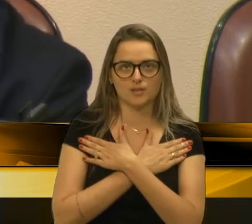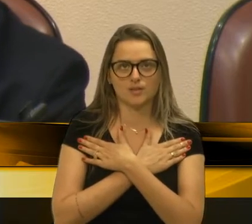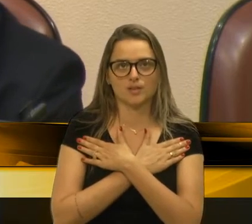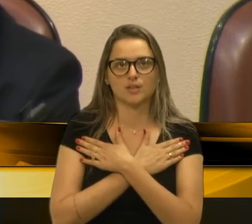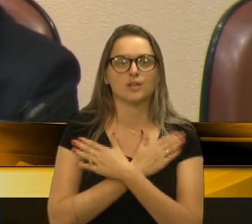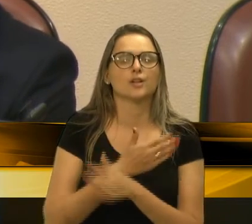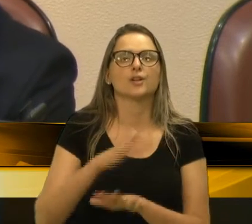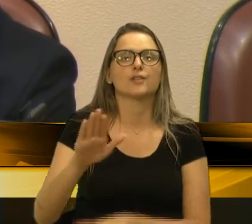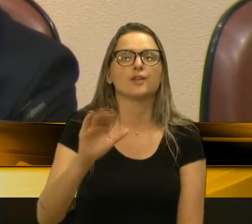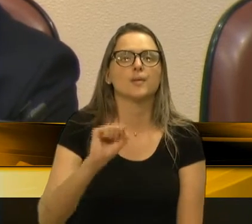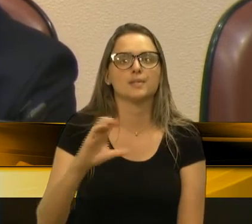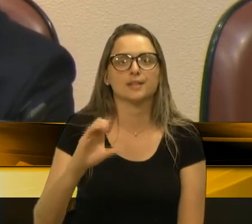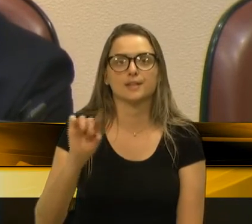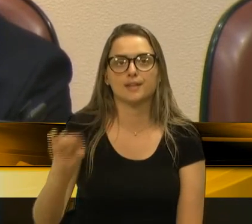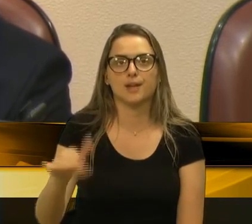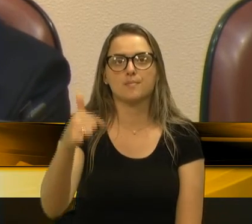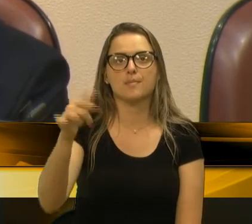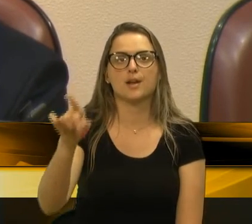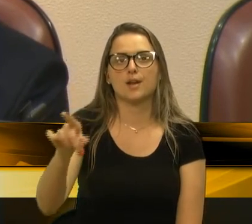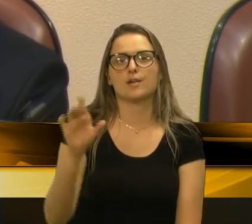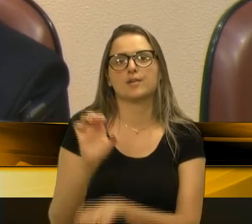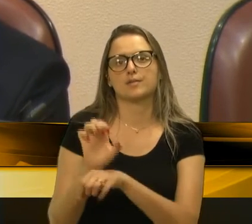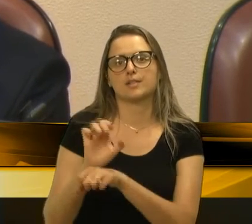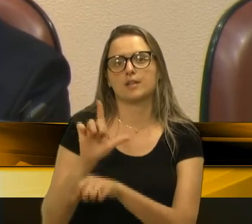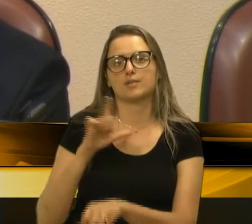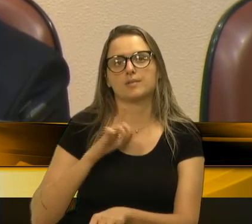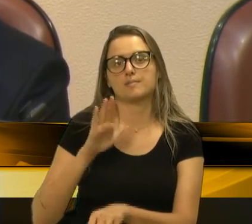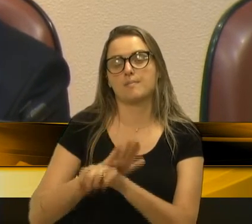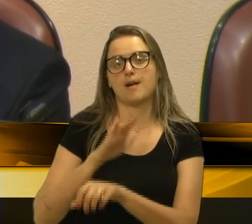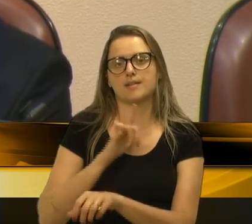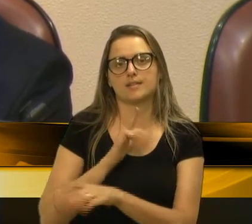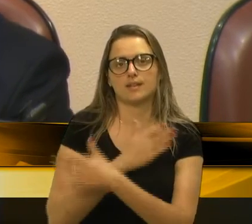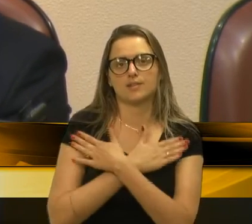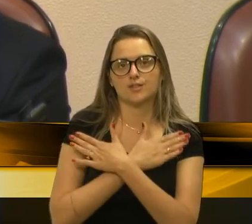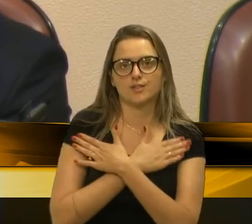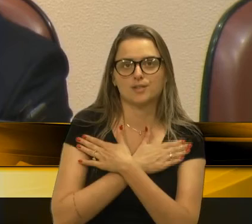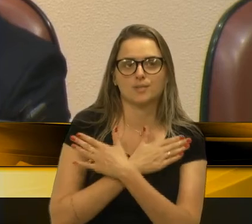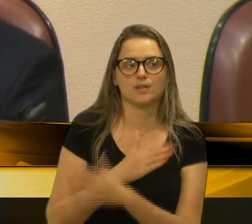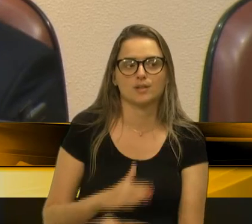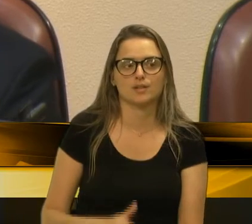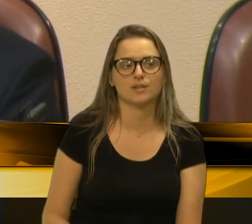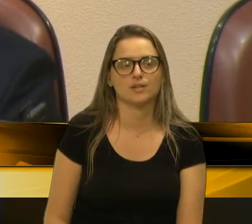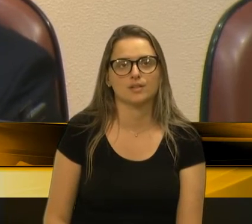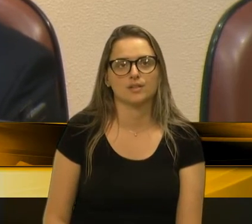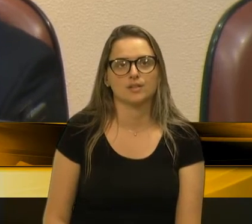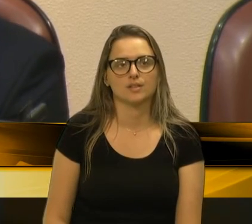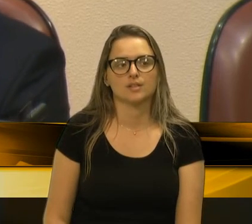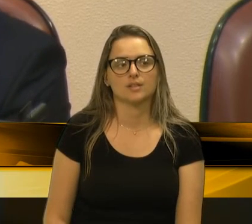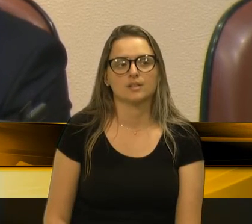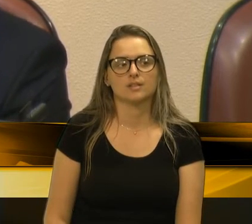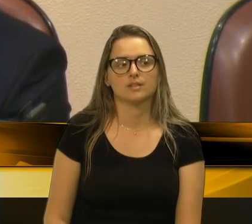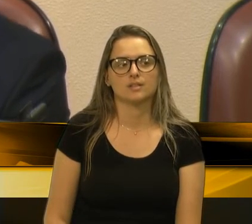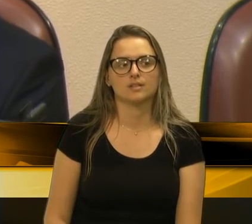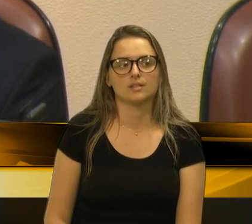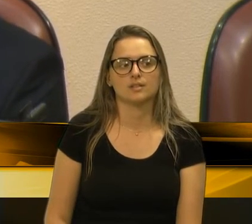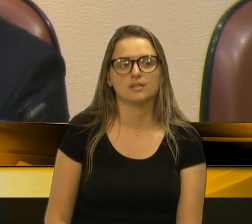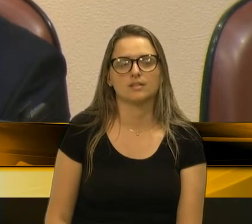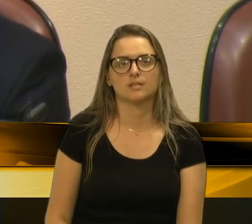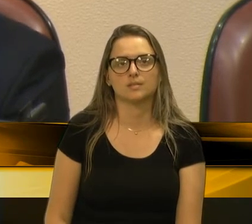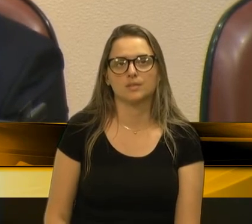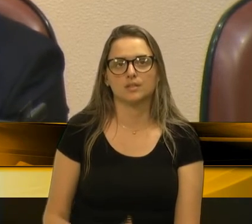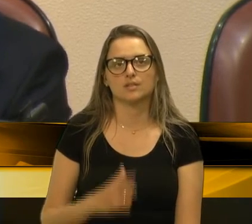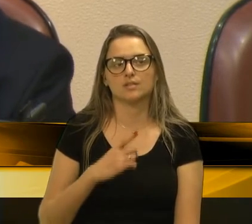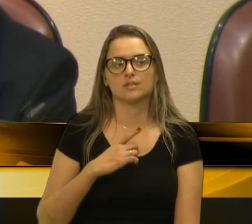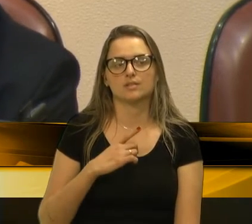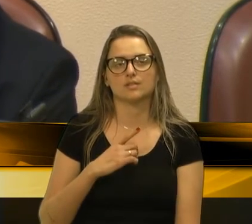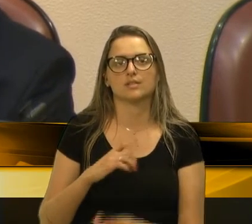para Santa Catarina, que lá é melhor. É o estado que mais tem desempregados, é o estado de Santa Catarina. Então, esse número está aumentando. E a gente não vê melhoras, nem com